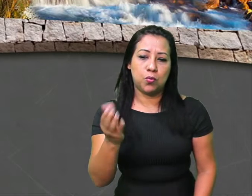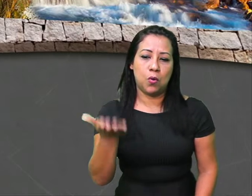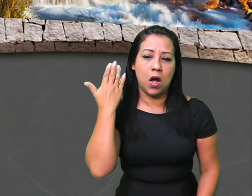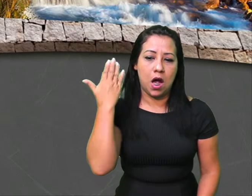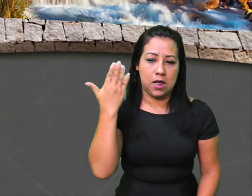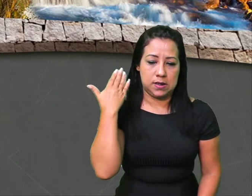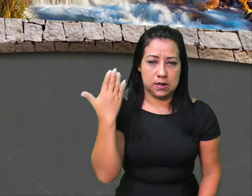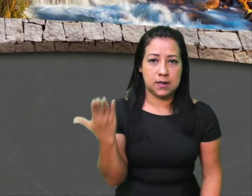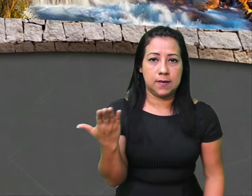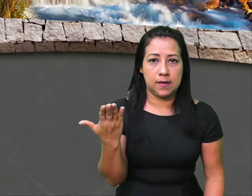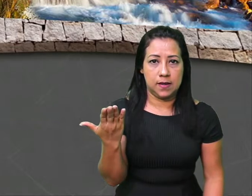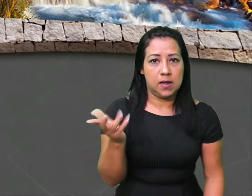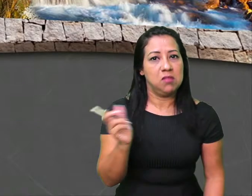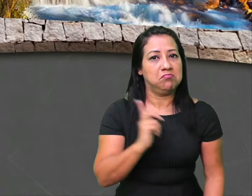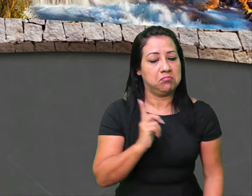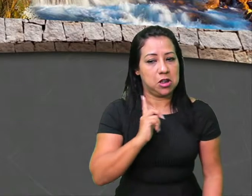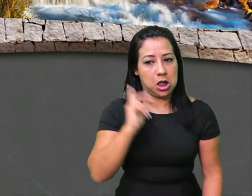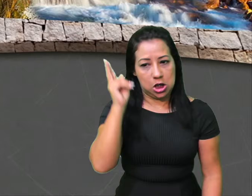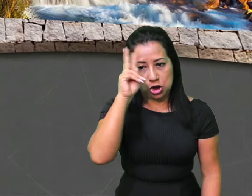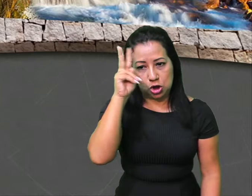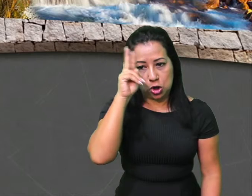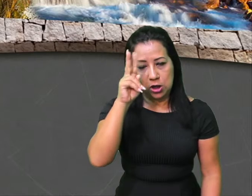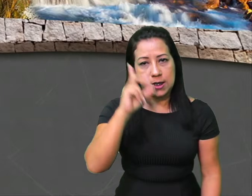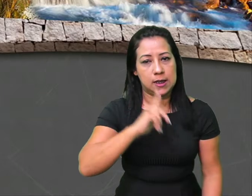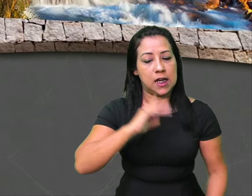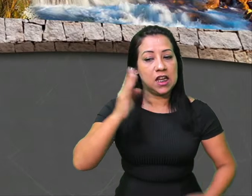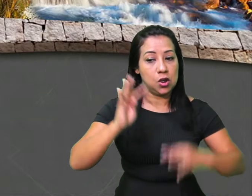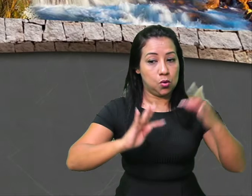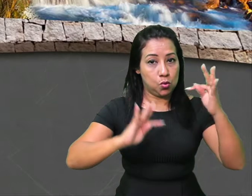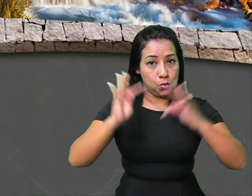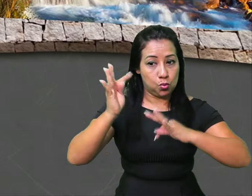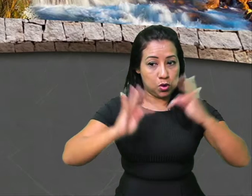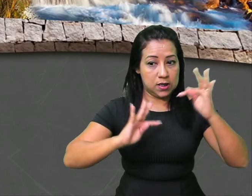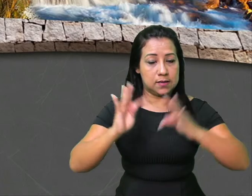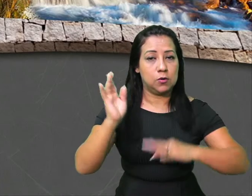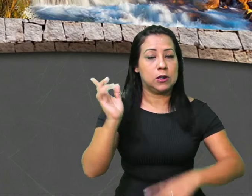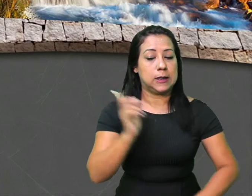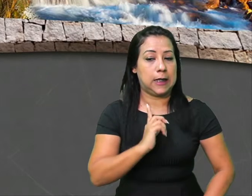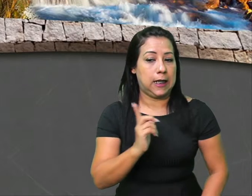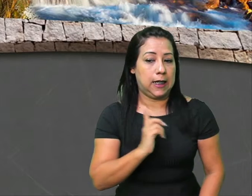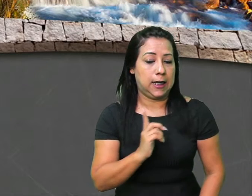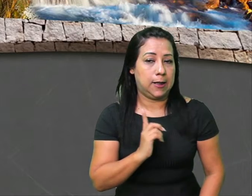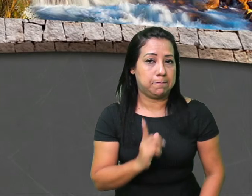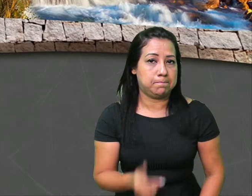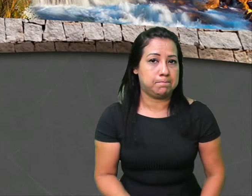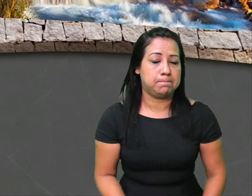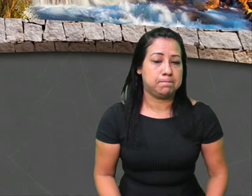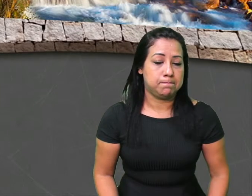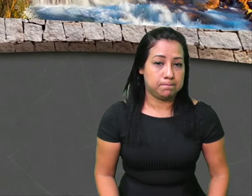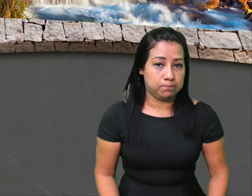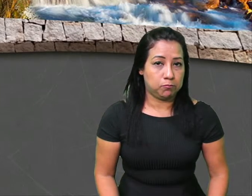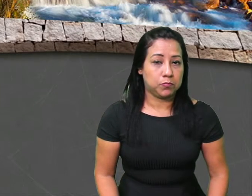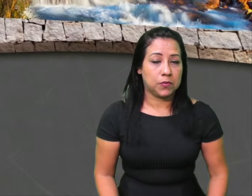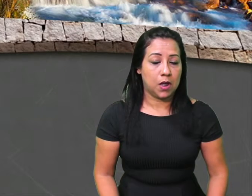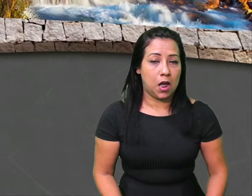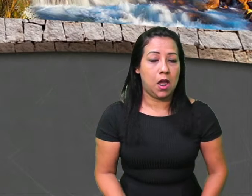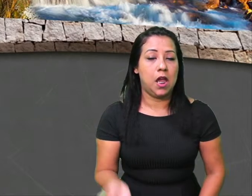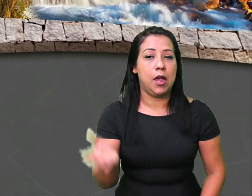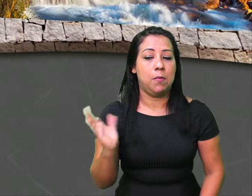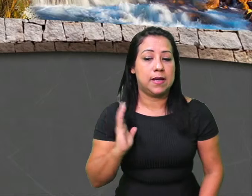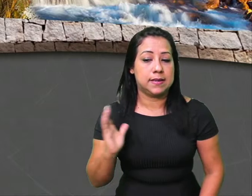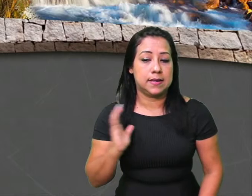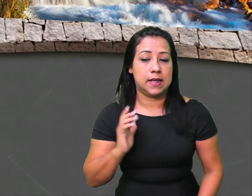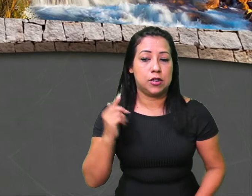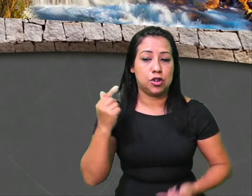histórica. Tem turismo em cima disso? Tem, porque tem estrada de ferro, madeira, marmoré para você ver. É uma cidade política administrativa? É. Ela